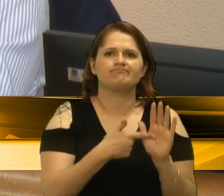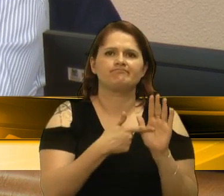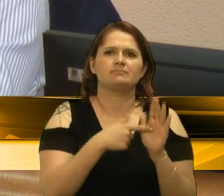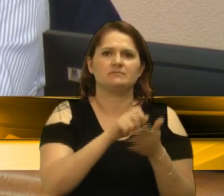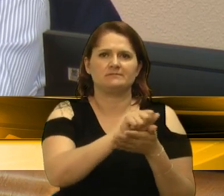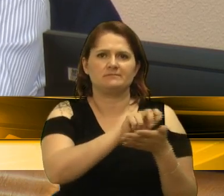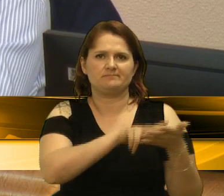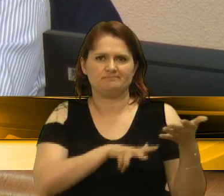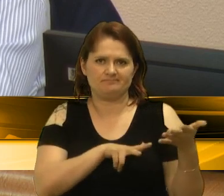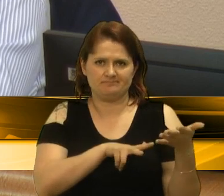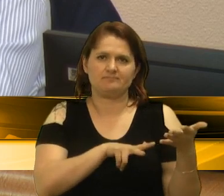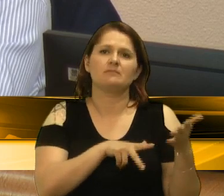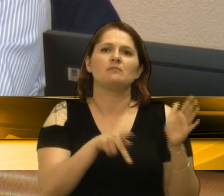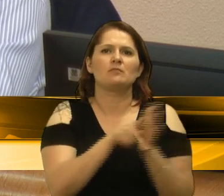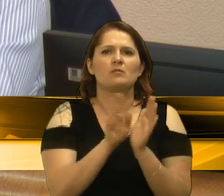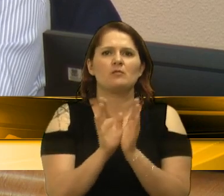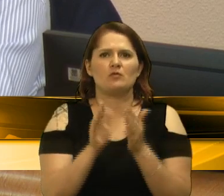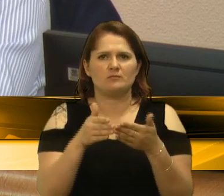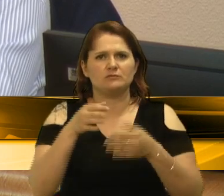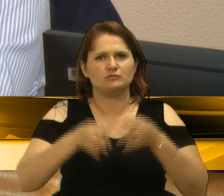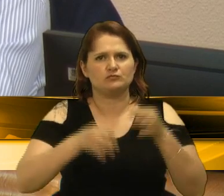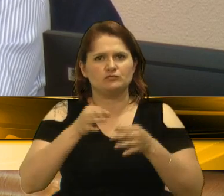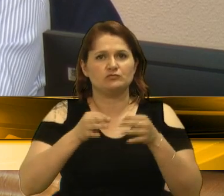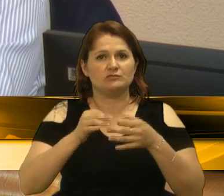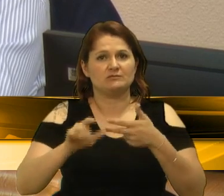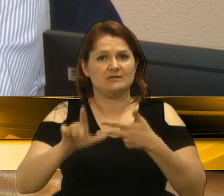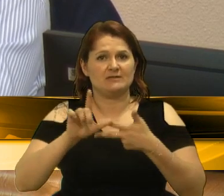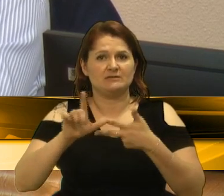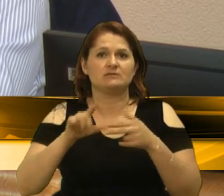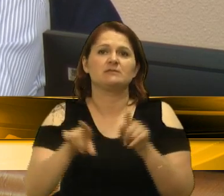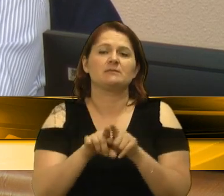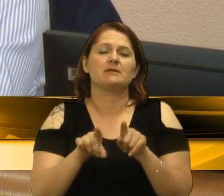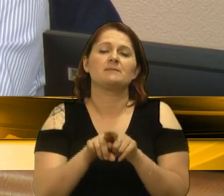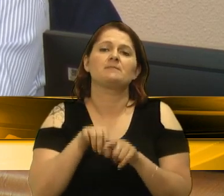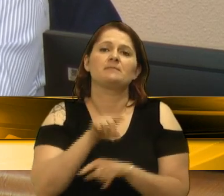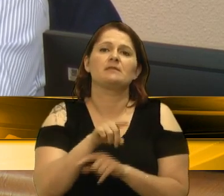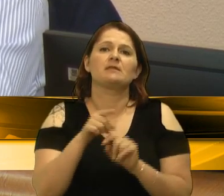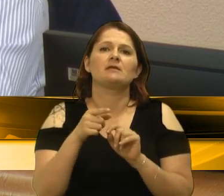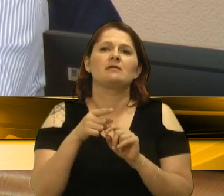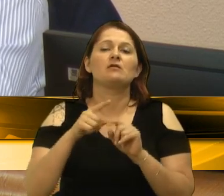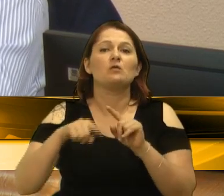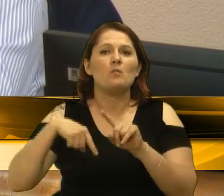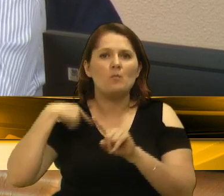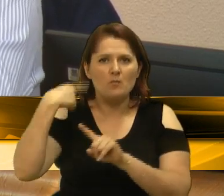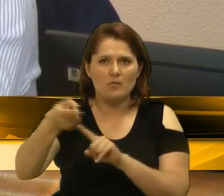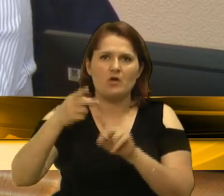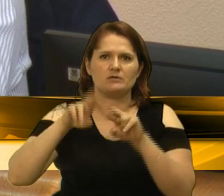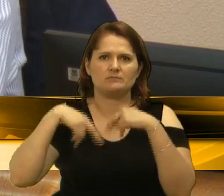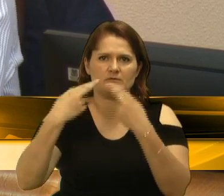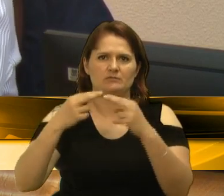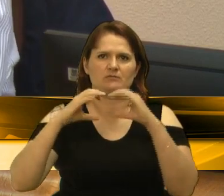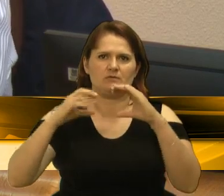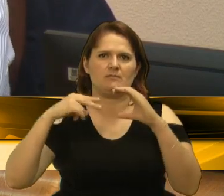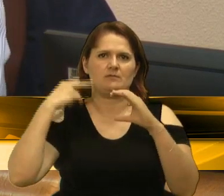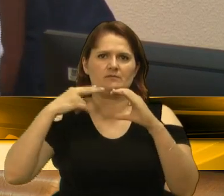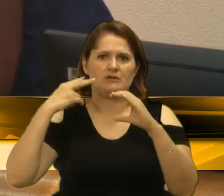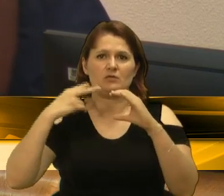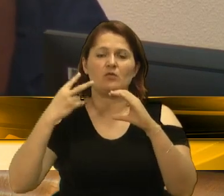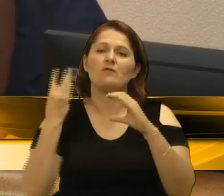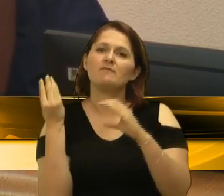pela Comissão de Constituição, Justiça e Legislação, o presidente colocará a matéria na ordem do dia da primeira sessão ordinária subsequente.